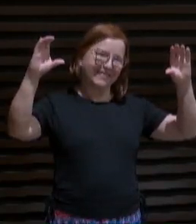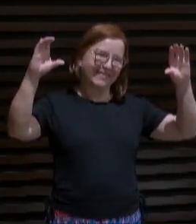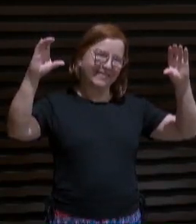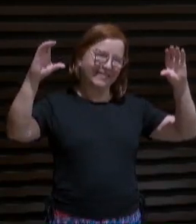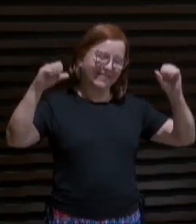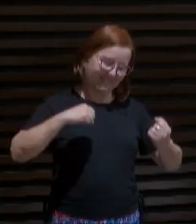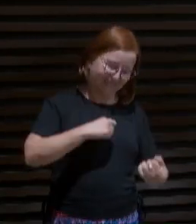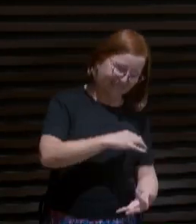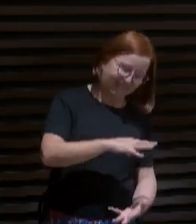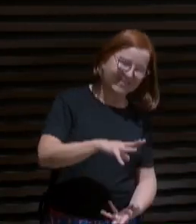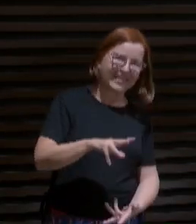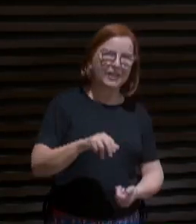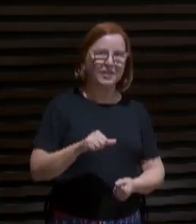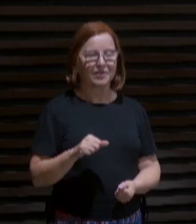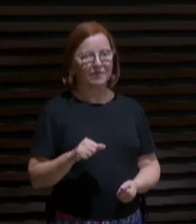e a terra.